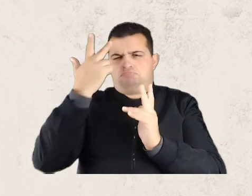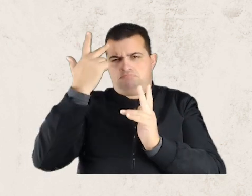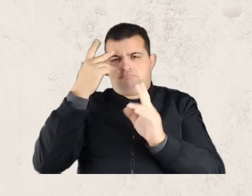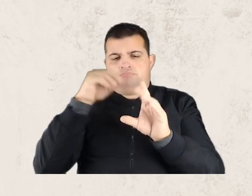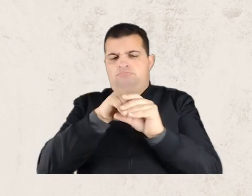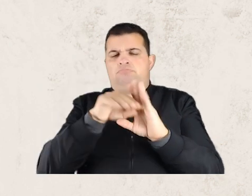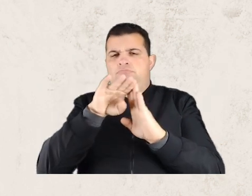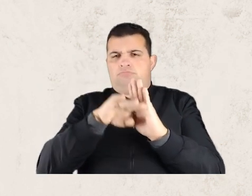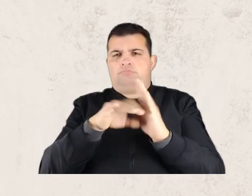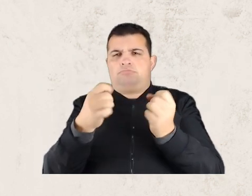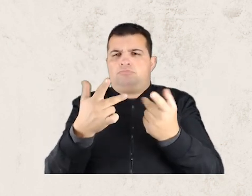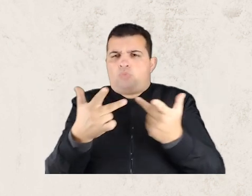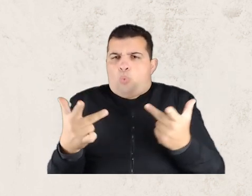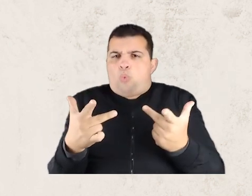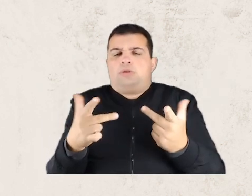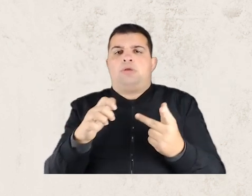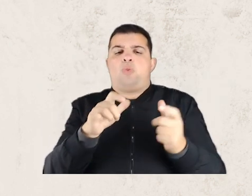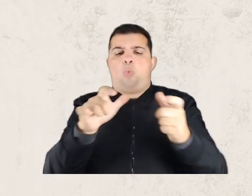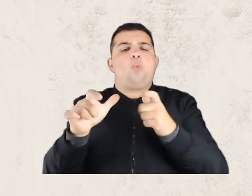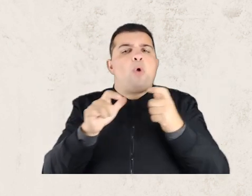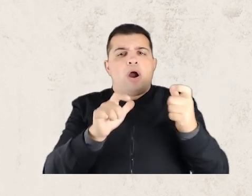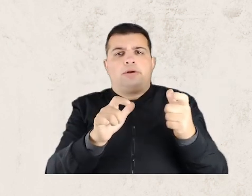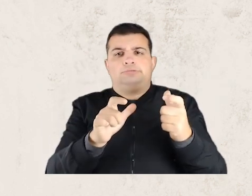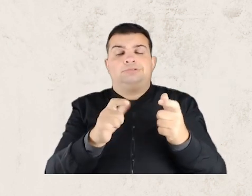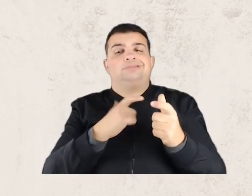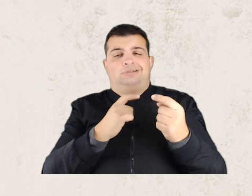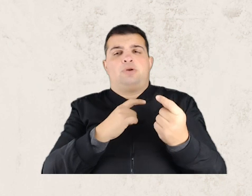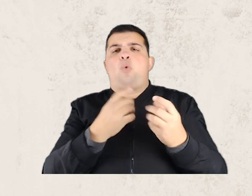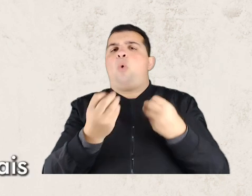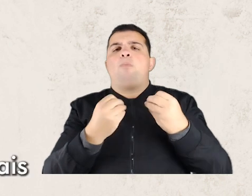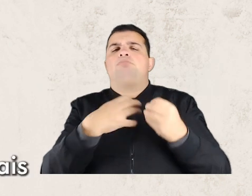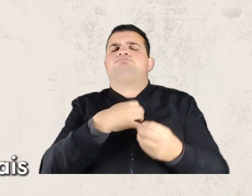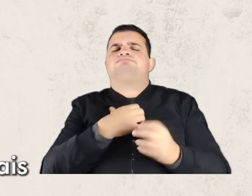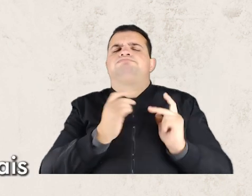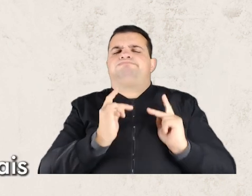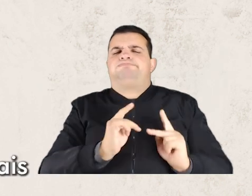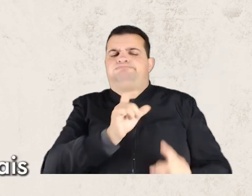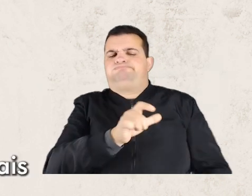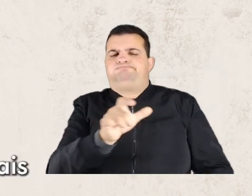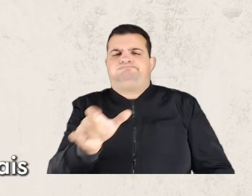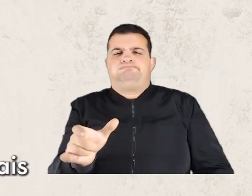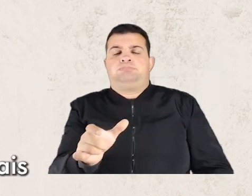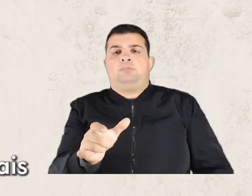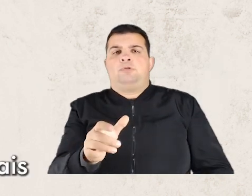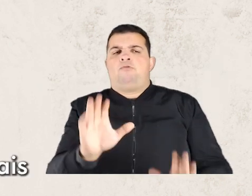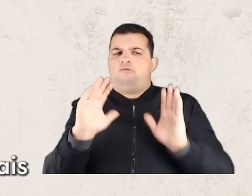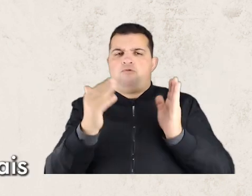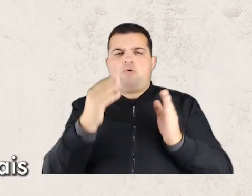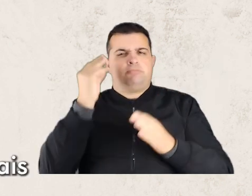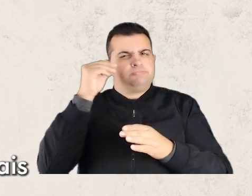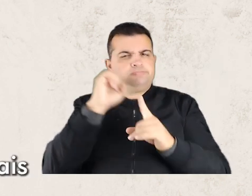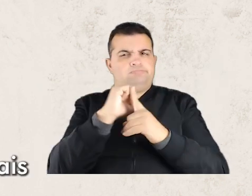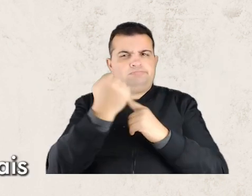se preocupa fundamentalmente com os comportamentos que individualizam o ser humano, mas ao mesmo tempo procura leis gerais